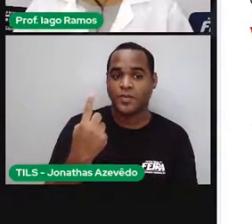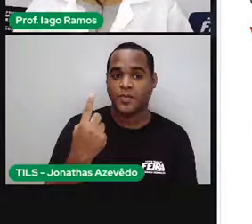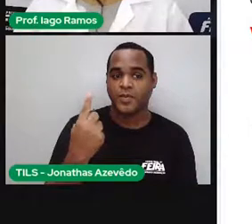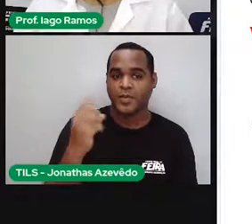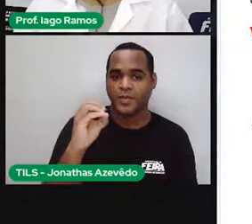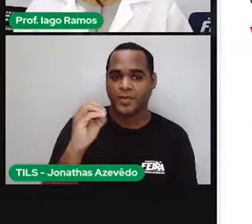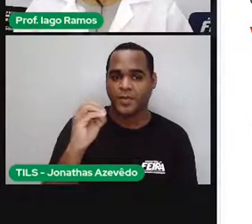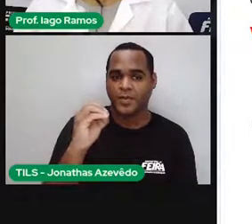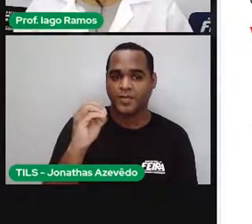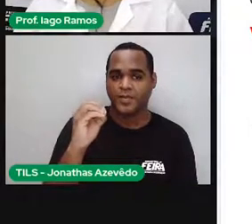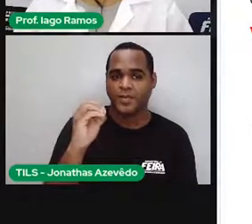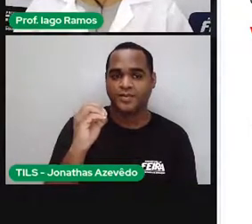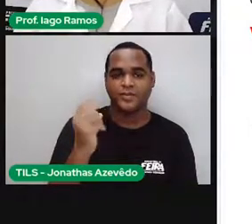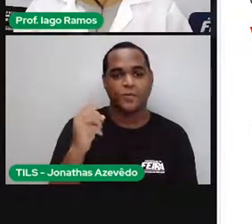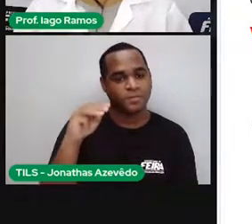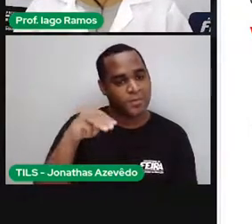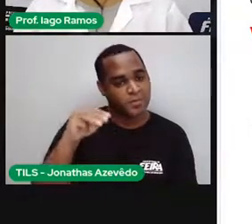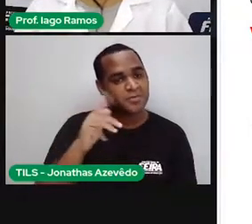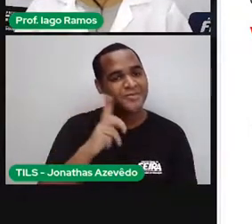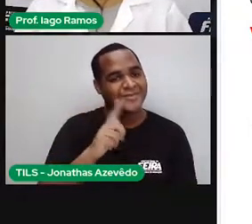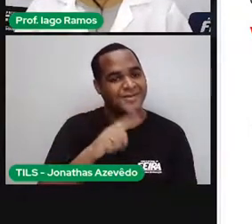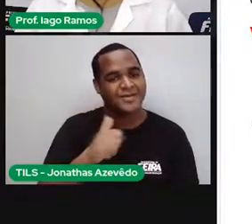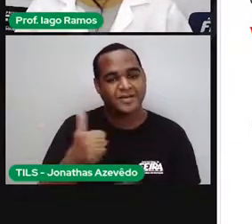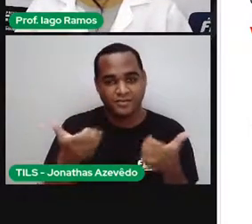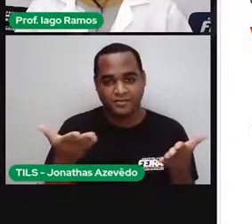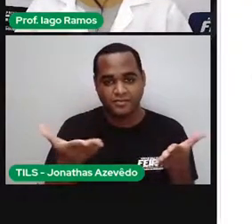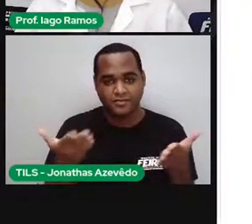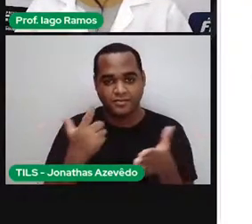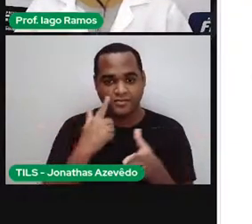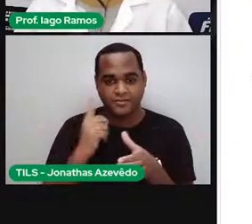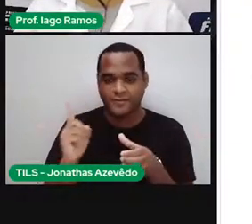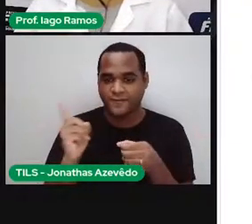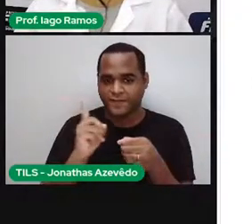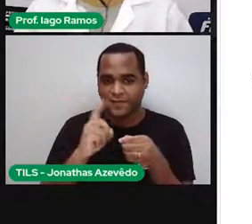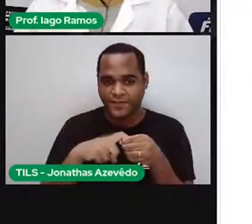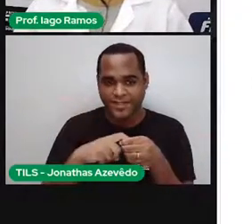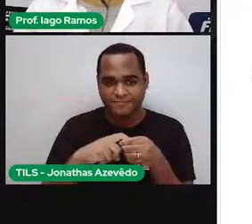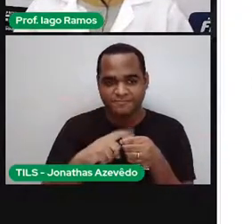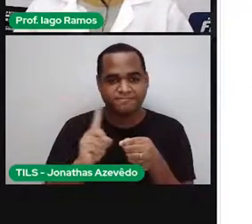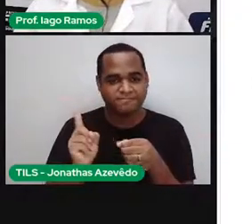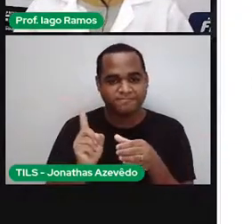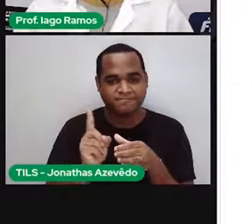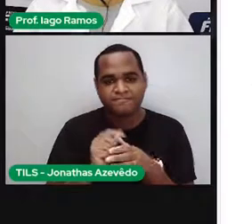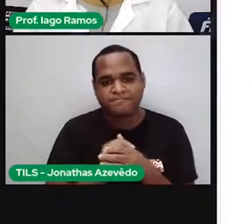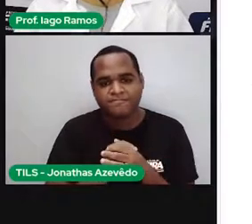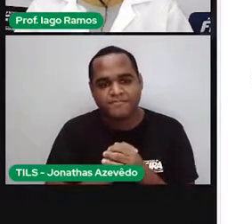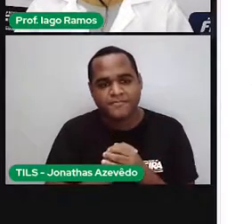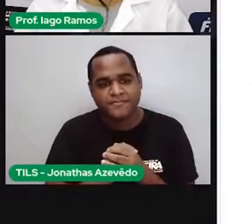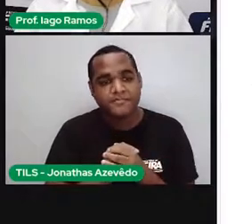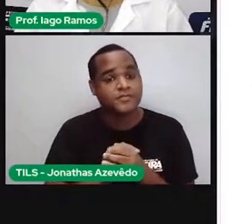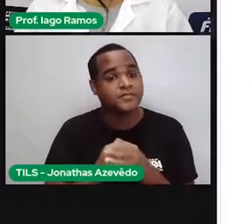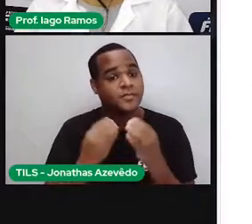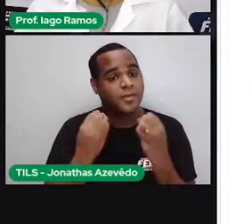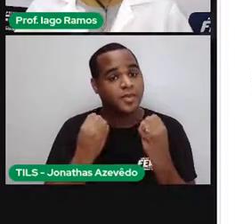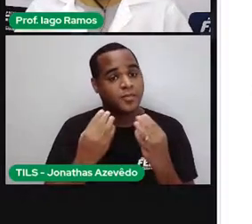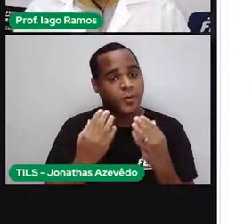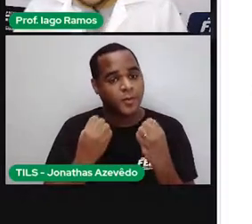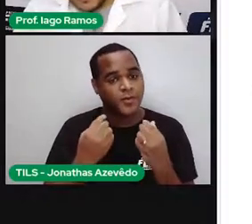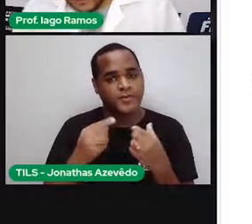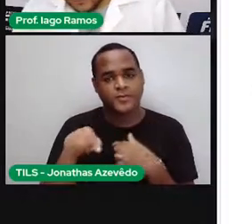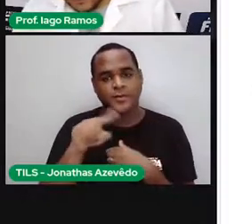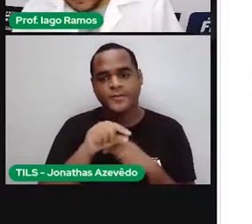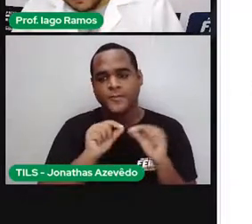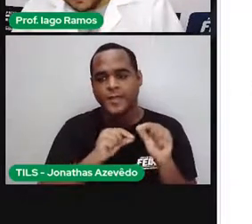um minutinho Olha só vamos voltar Tá bom o que é que a gente